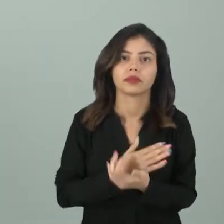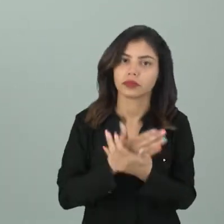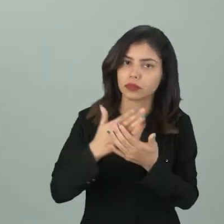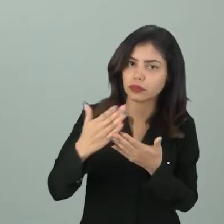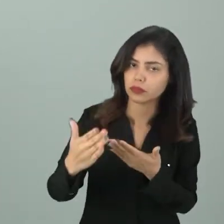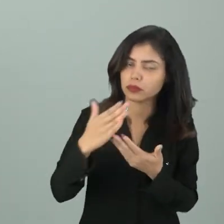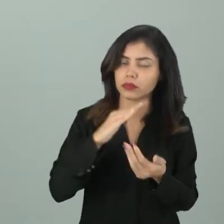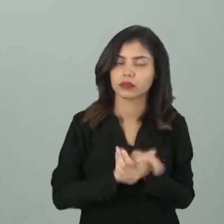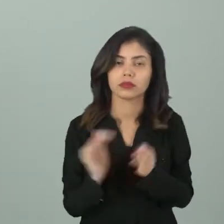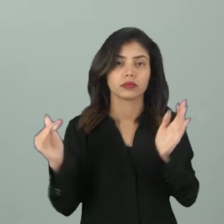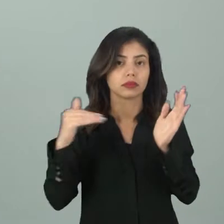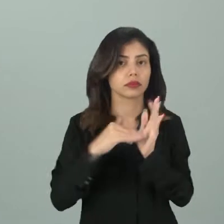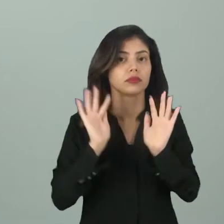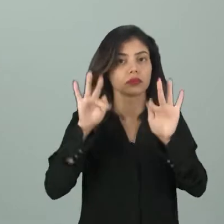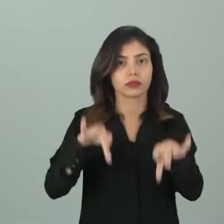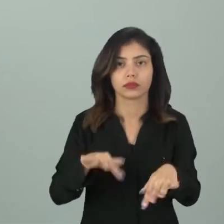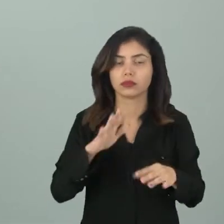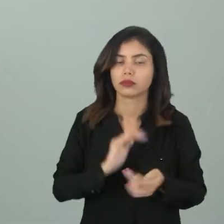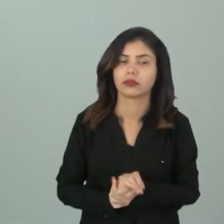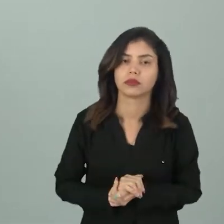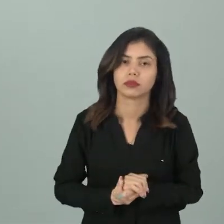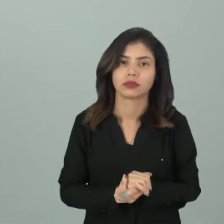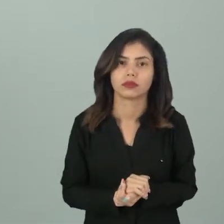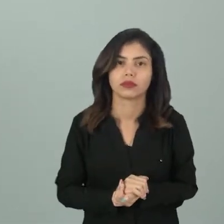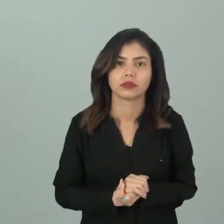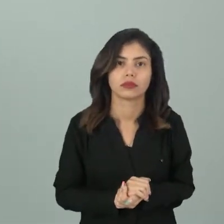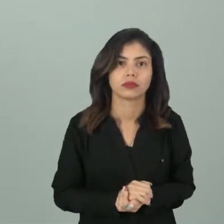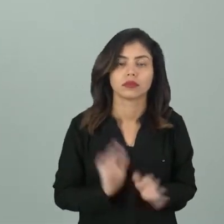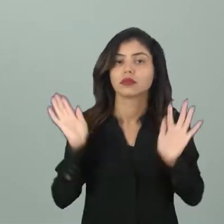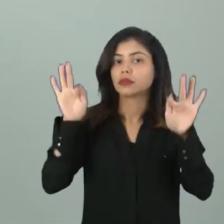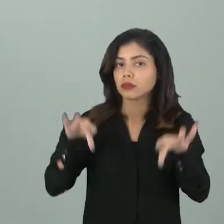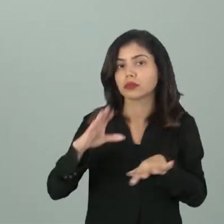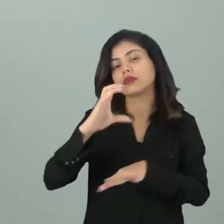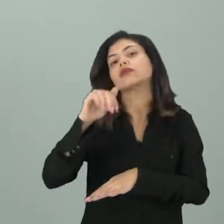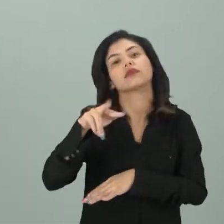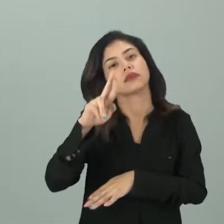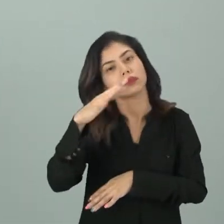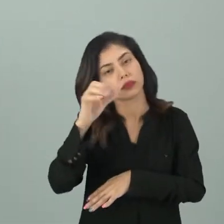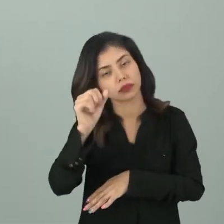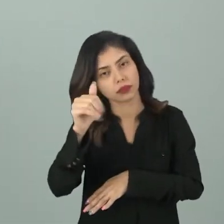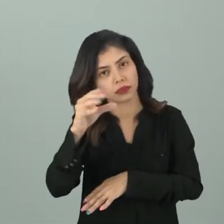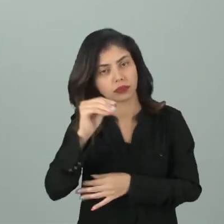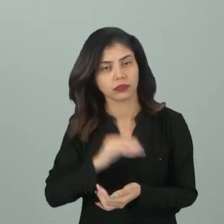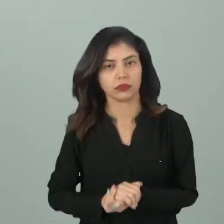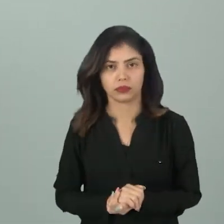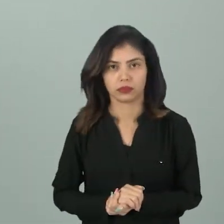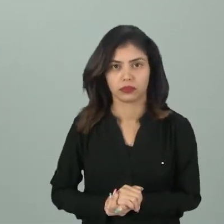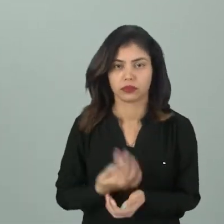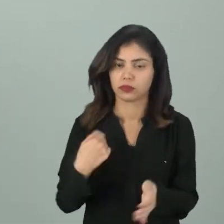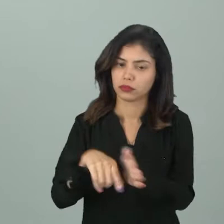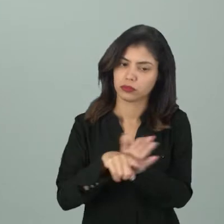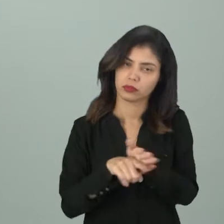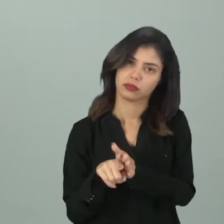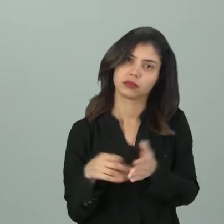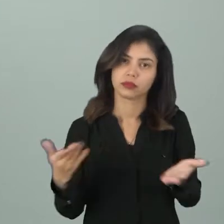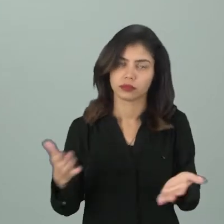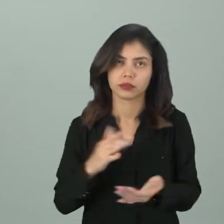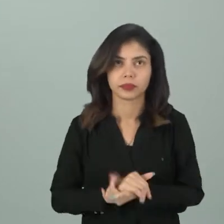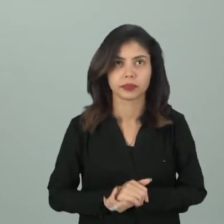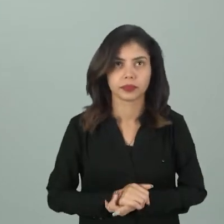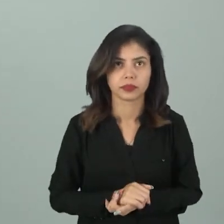o início até o final, que são as conclusões de uma pesquisa